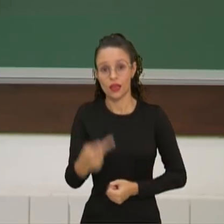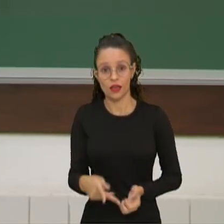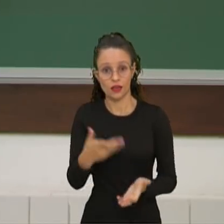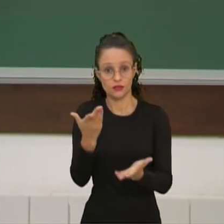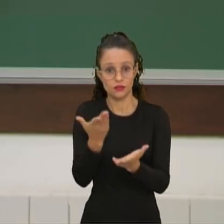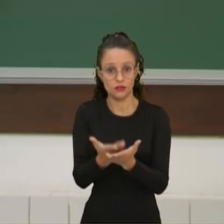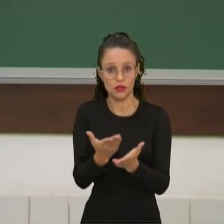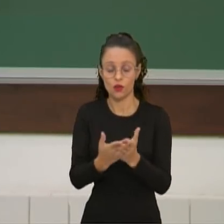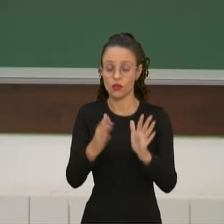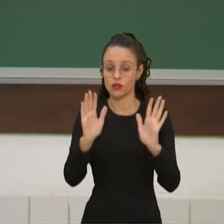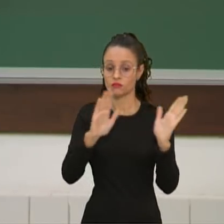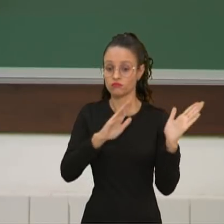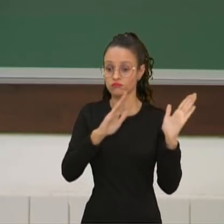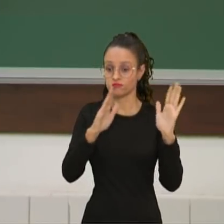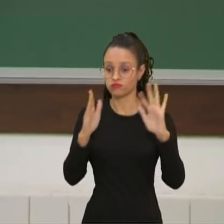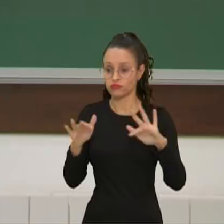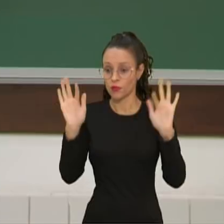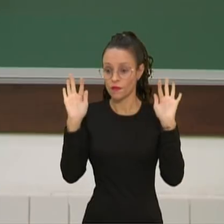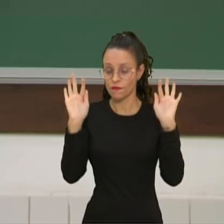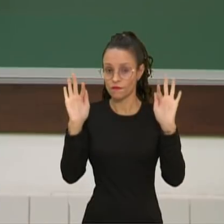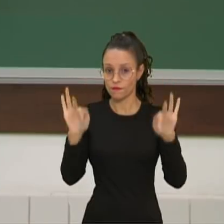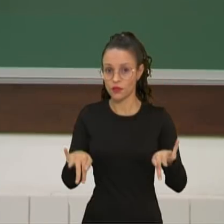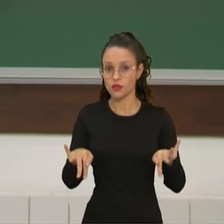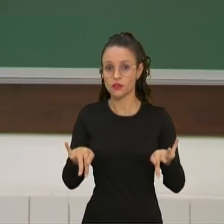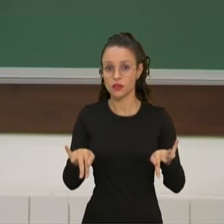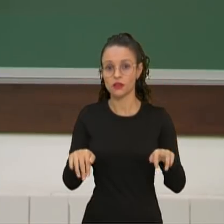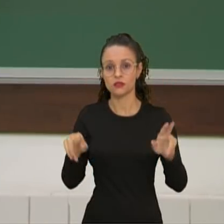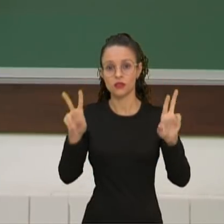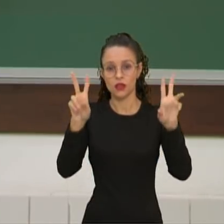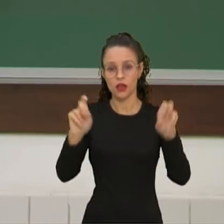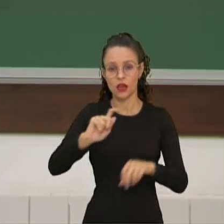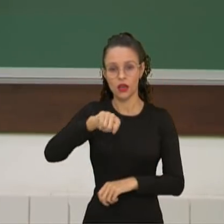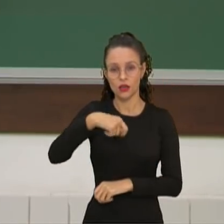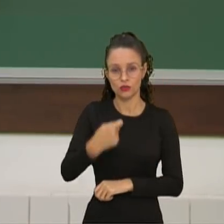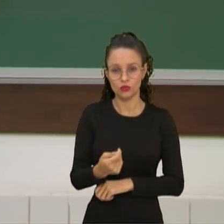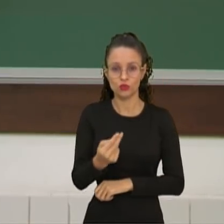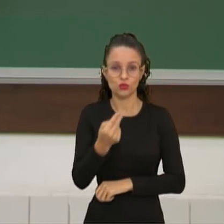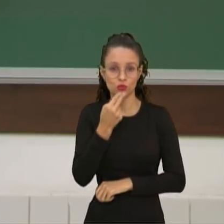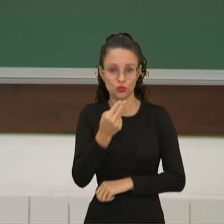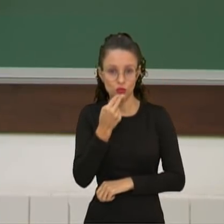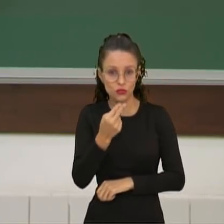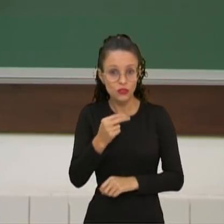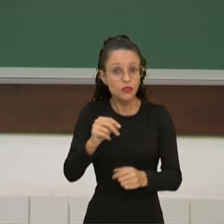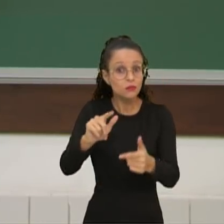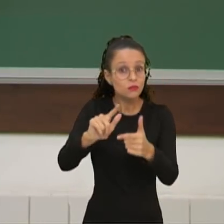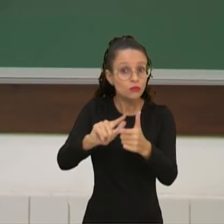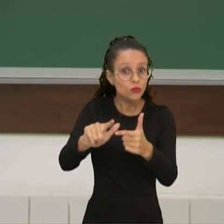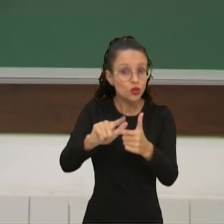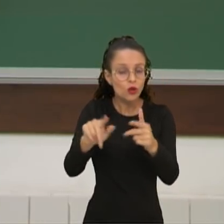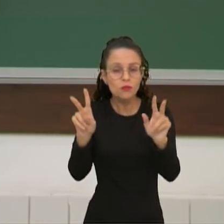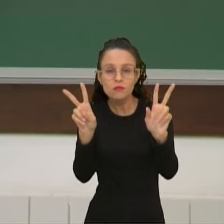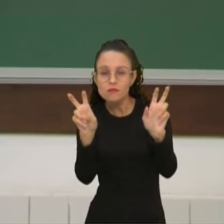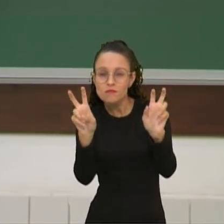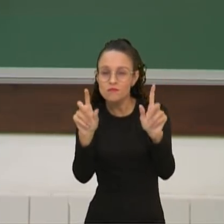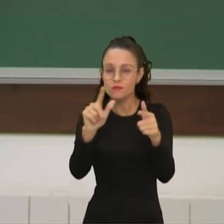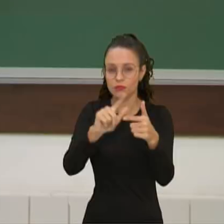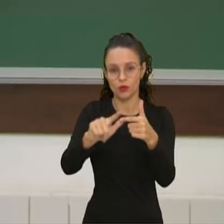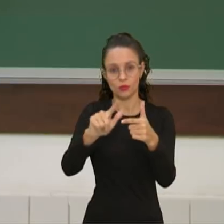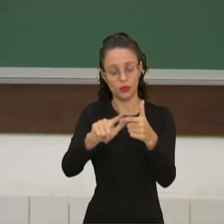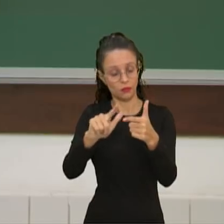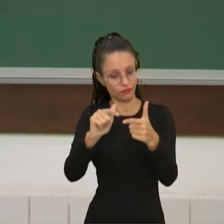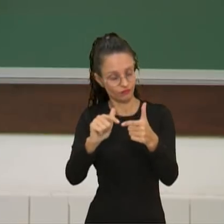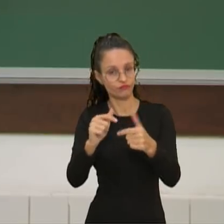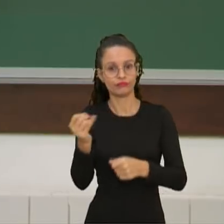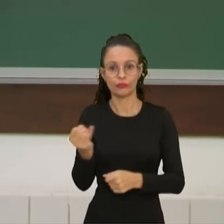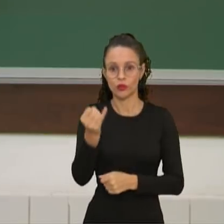vai finalizar esse assunto de nutrição com mais alguns probleminhas aí. Probleminhas, modo de dizer, né? Porque são problemas